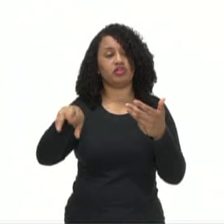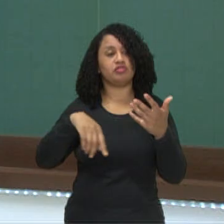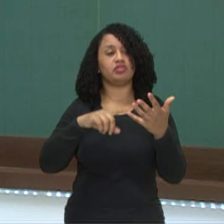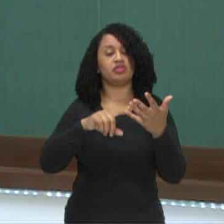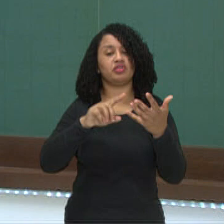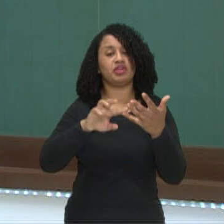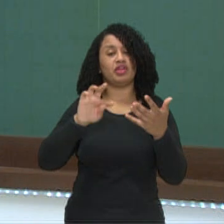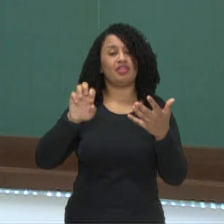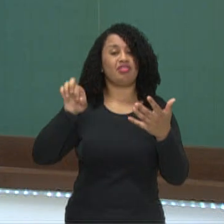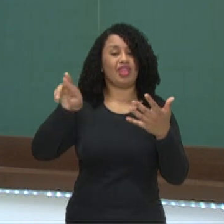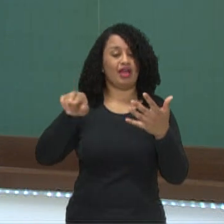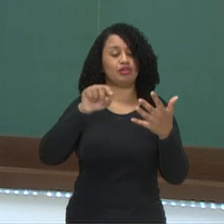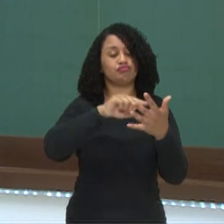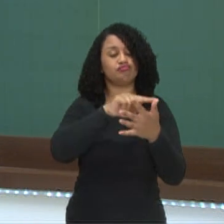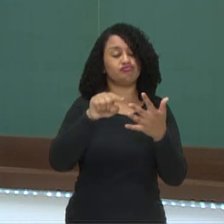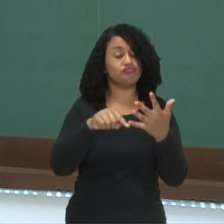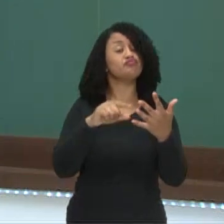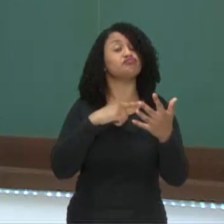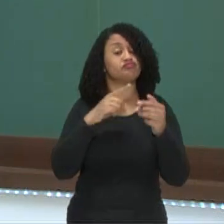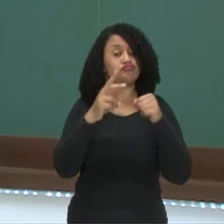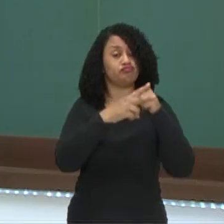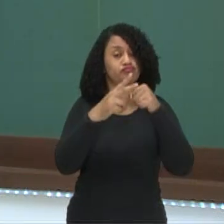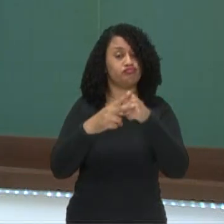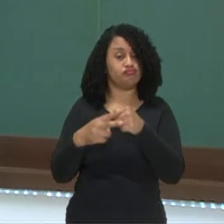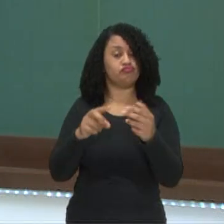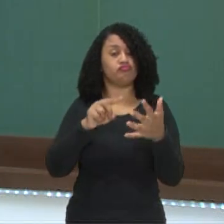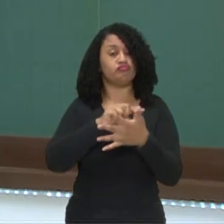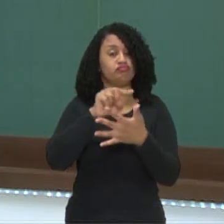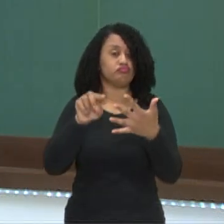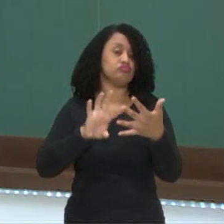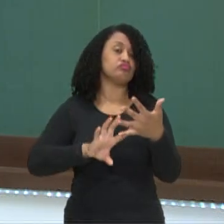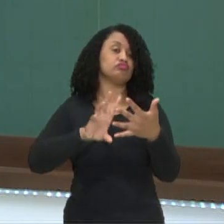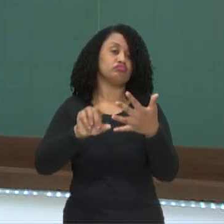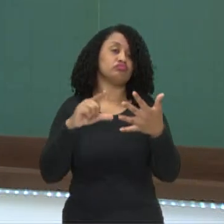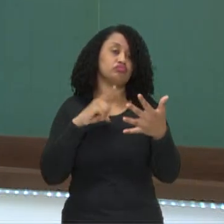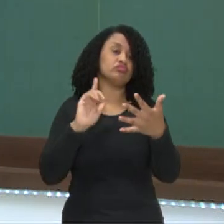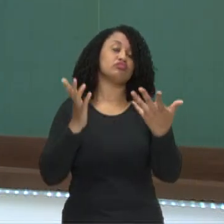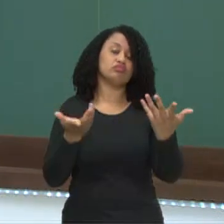ter. Então temos frases com verbos, orações.